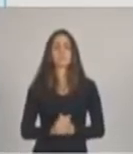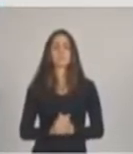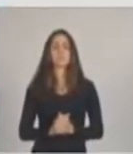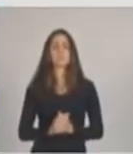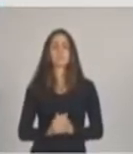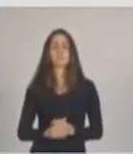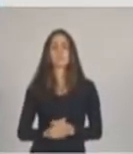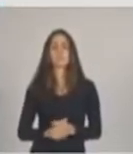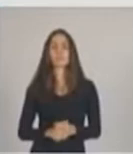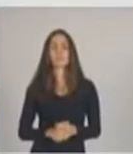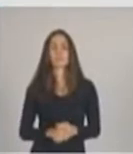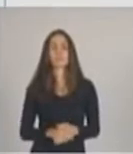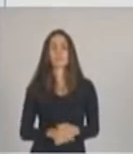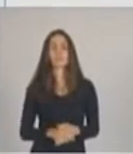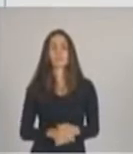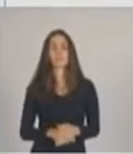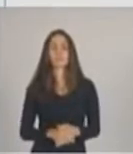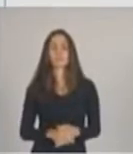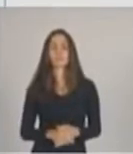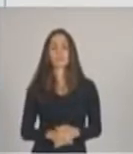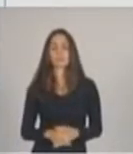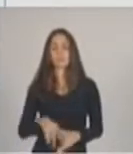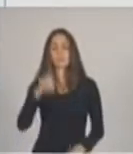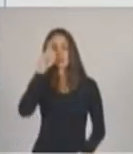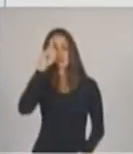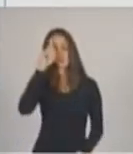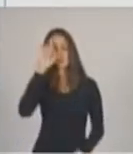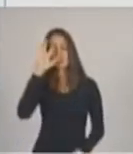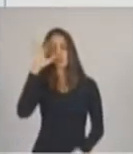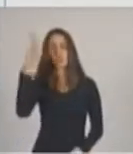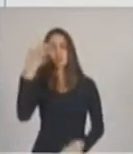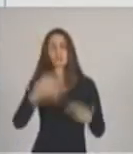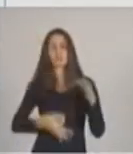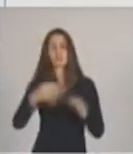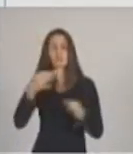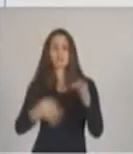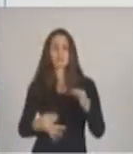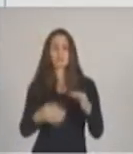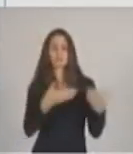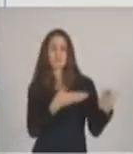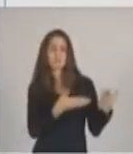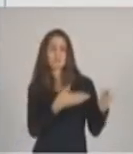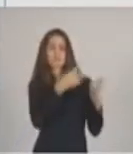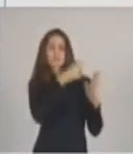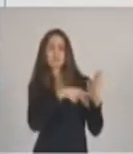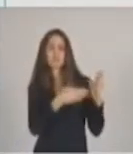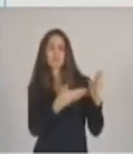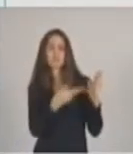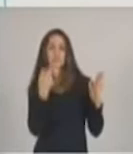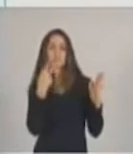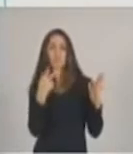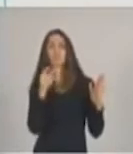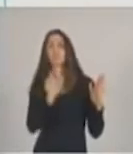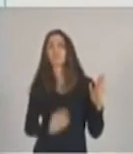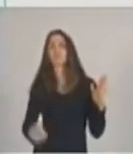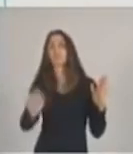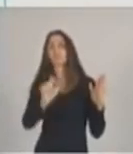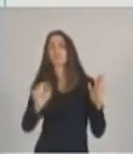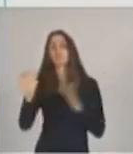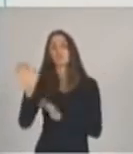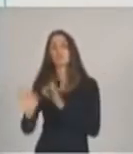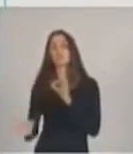diariamente decisões da Justiça, nesse caso específico, a Justiça ela já concede,